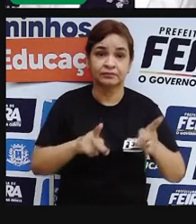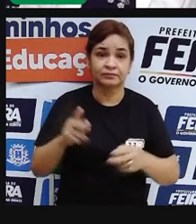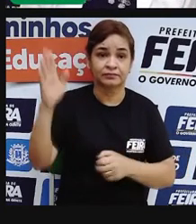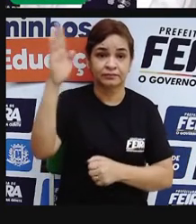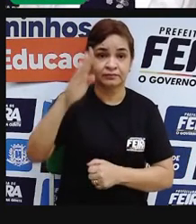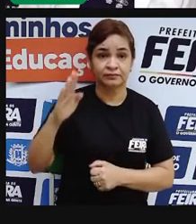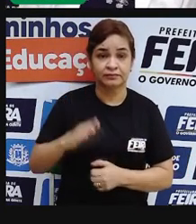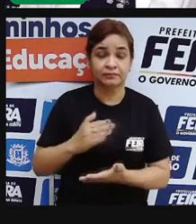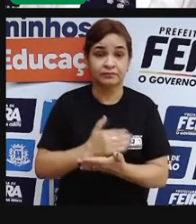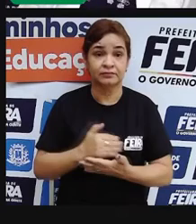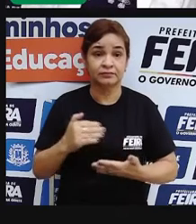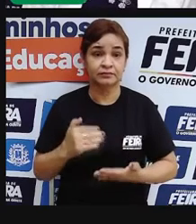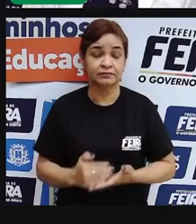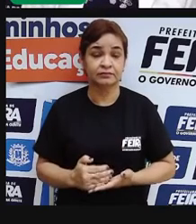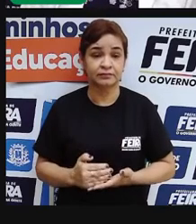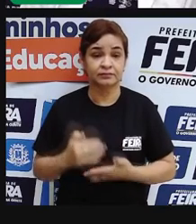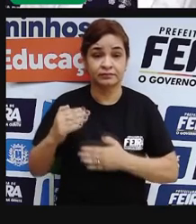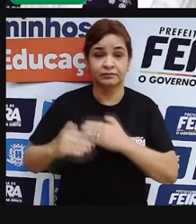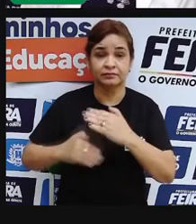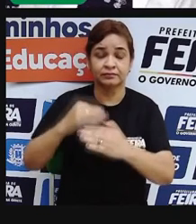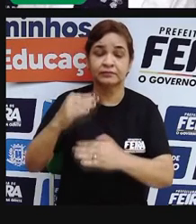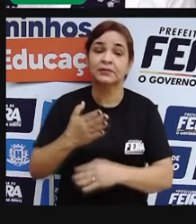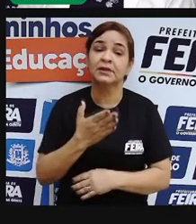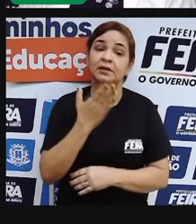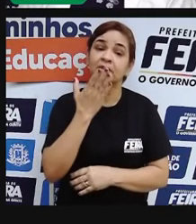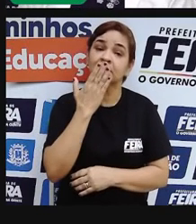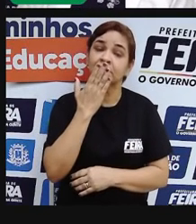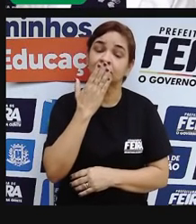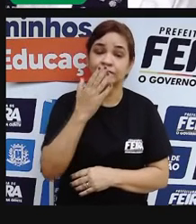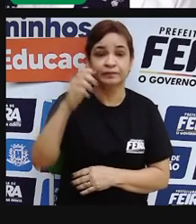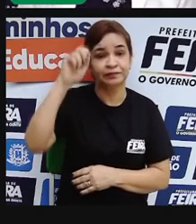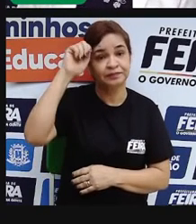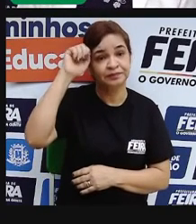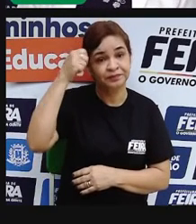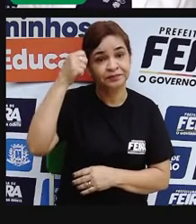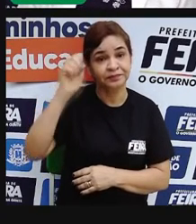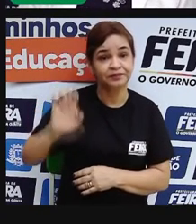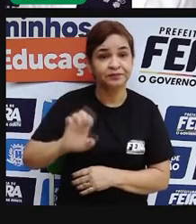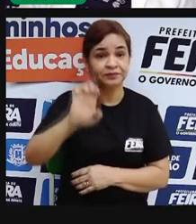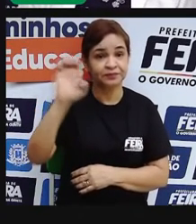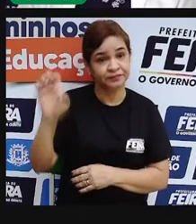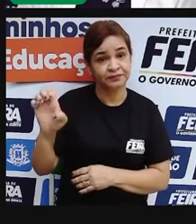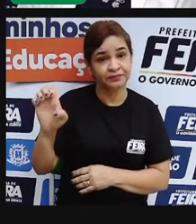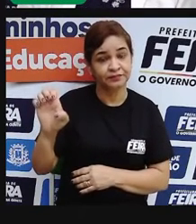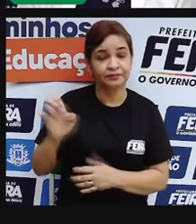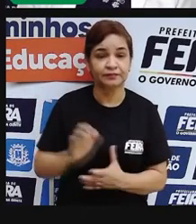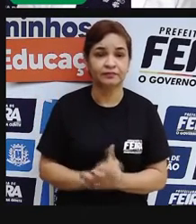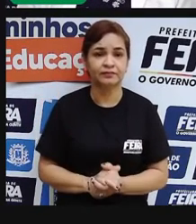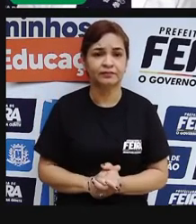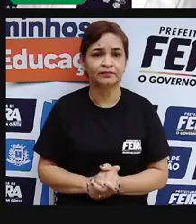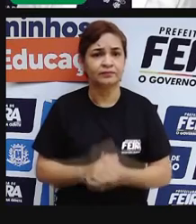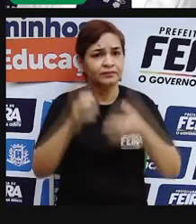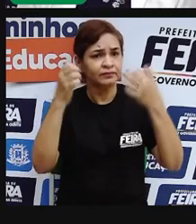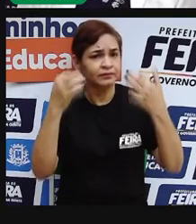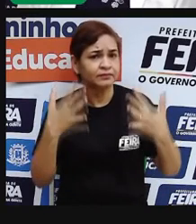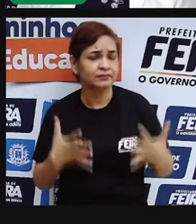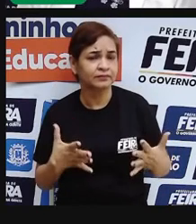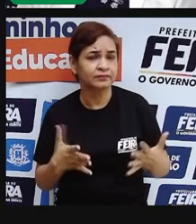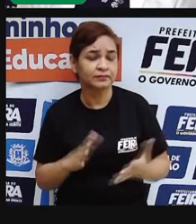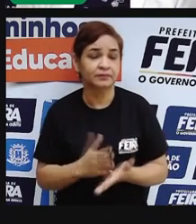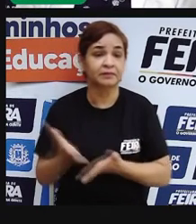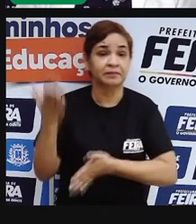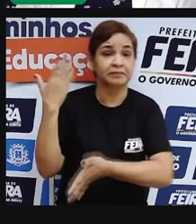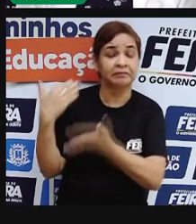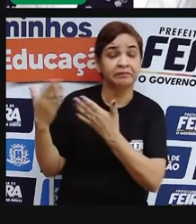a partir da influência indígena Africana e europeia então falar de memória e